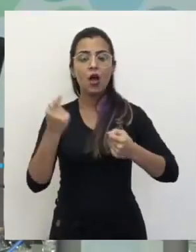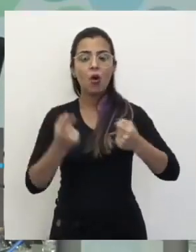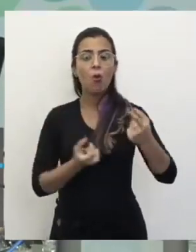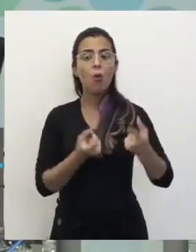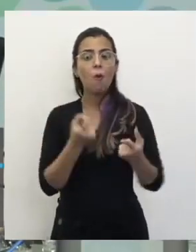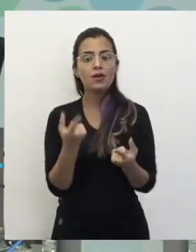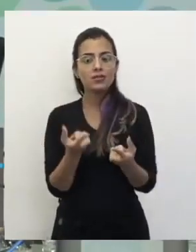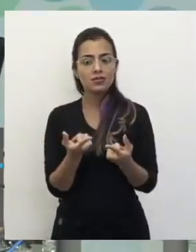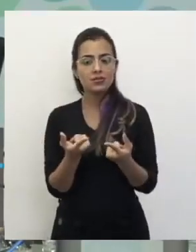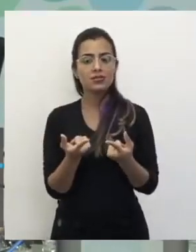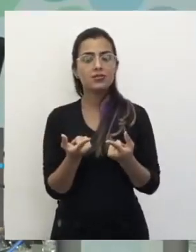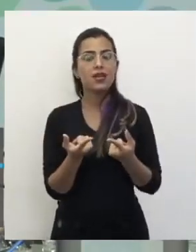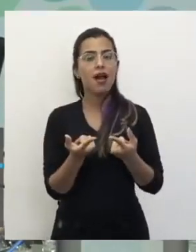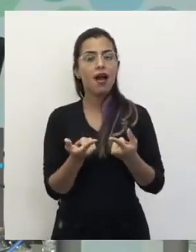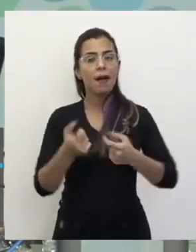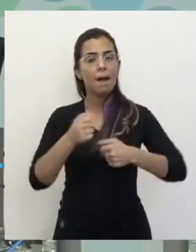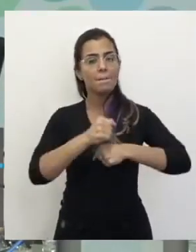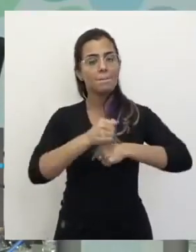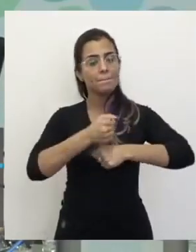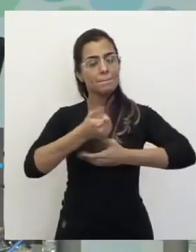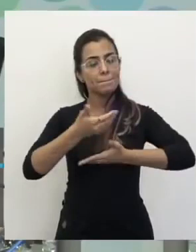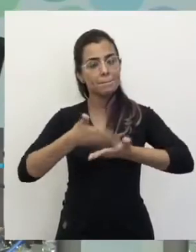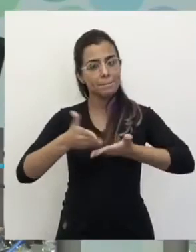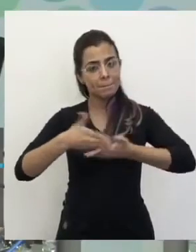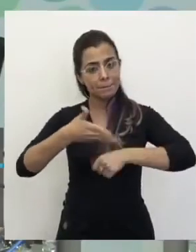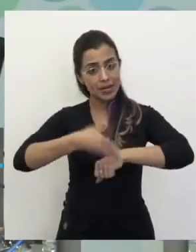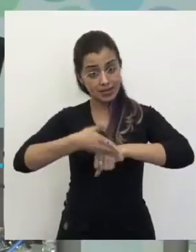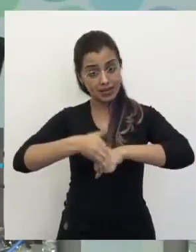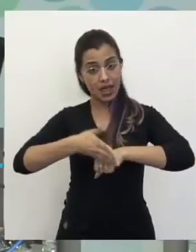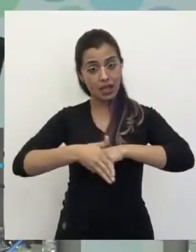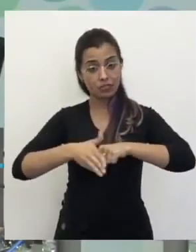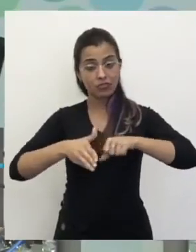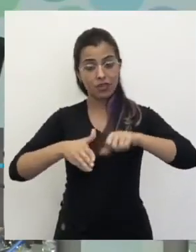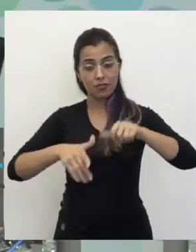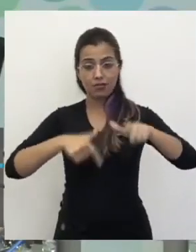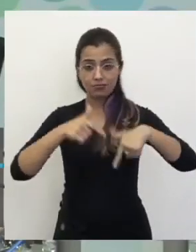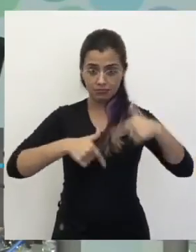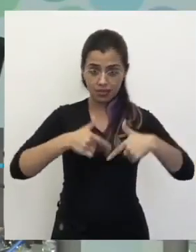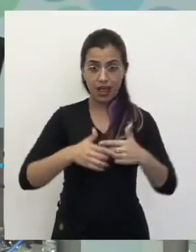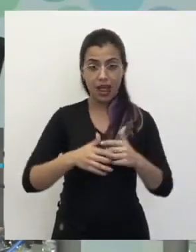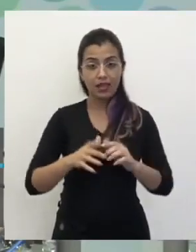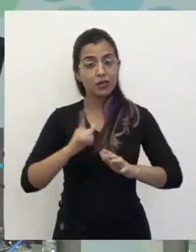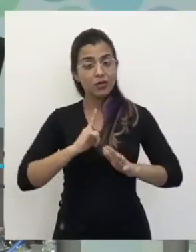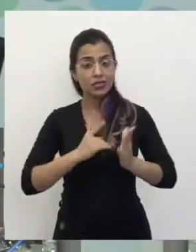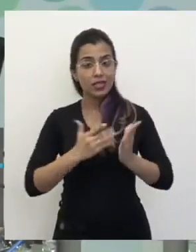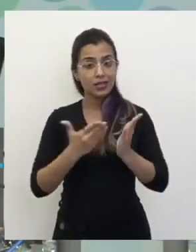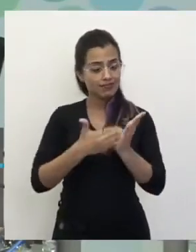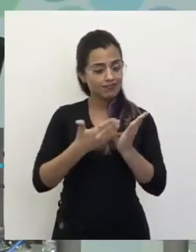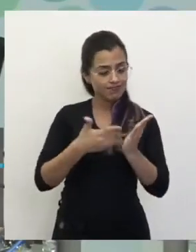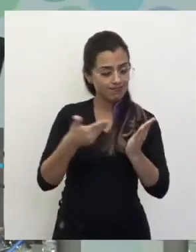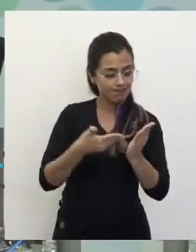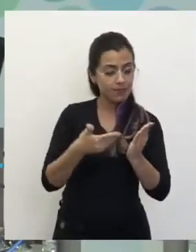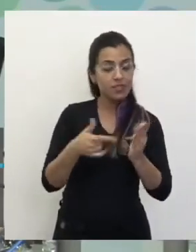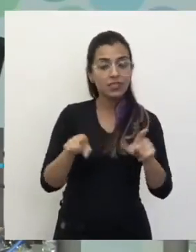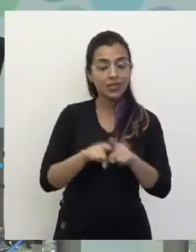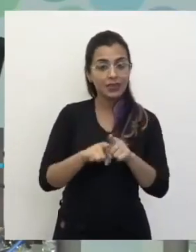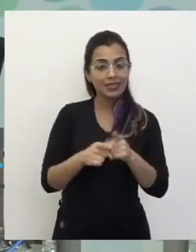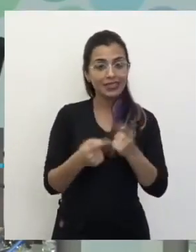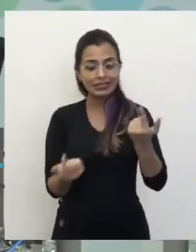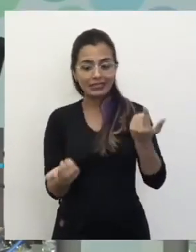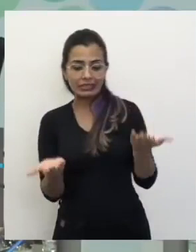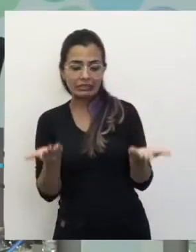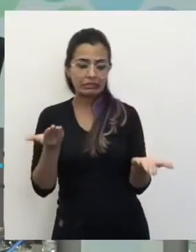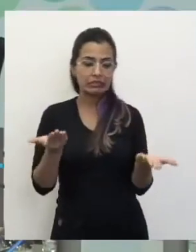para trabalhar. A gente tem a questão do caderno do aluno também para repassar para vocês. Então eu fico meio amarrada. Eu estou